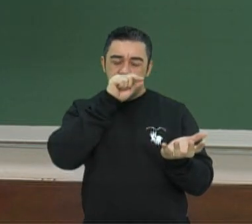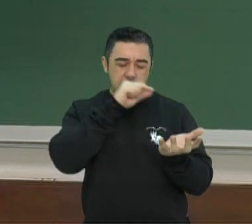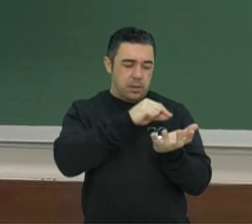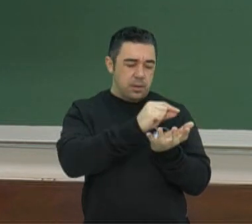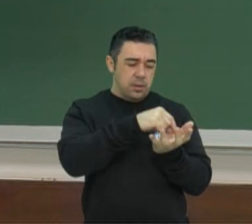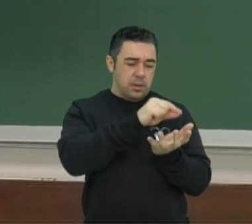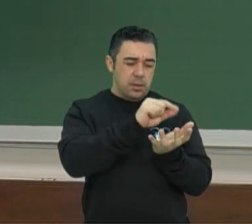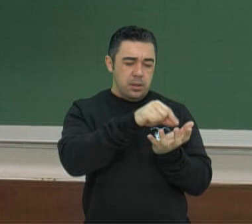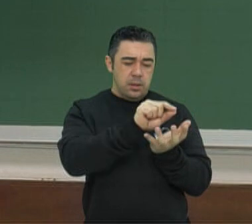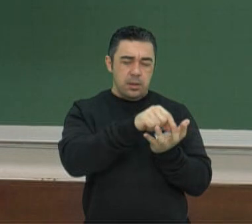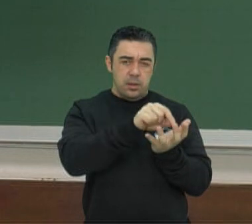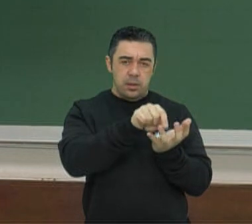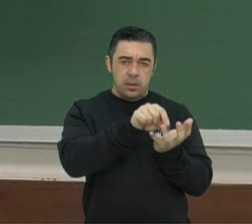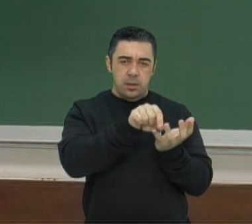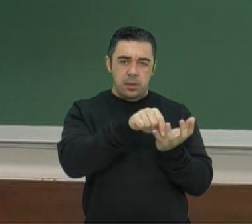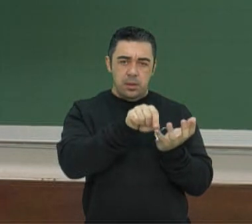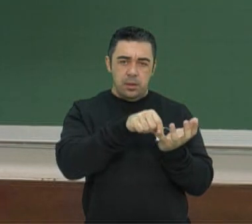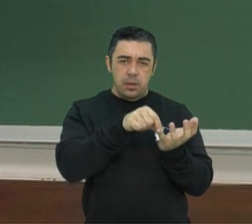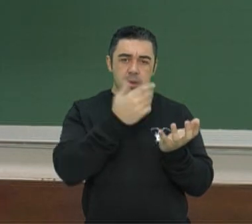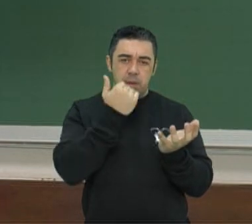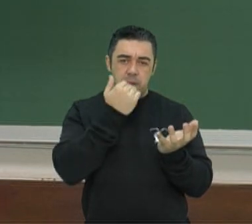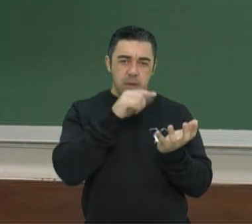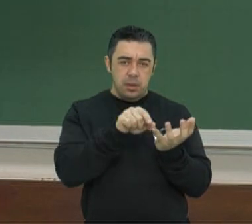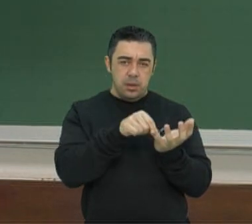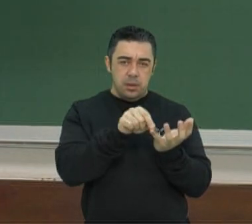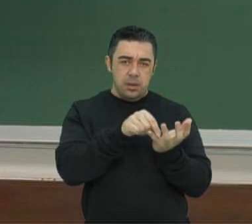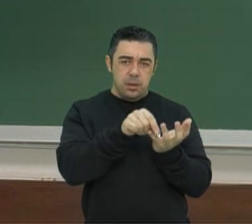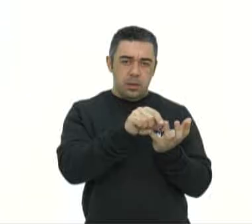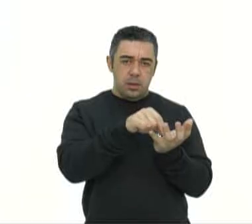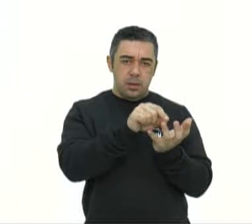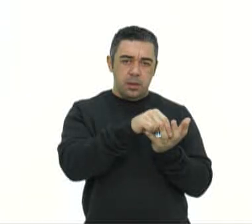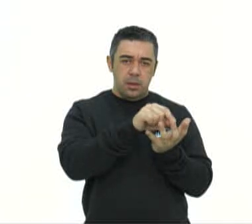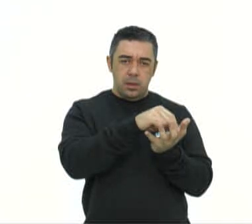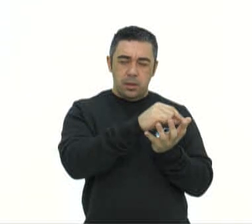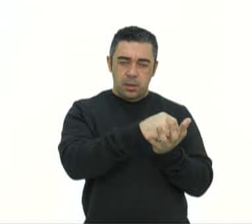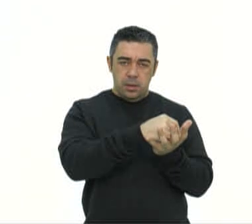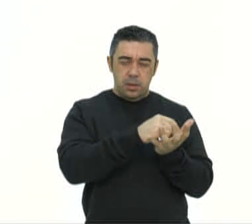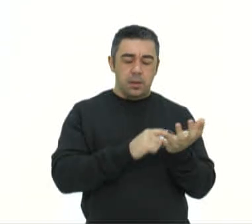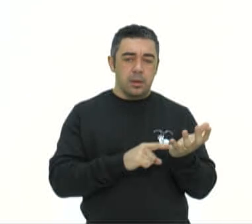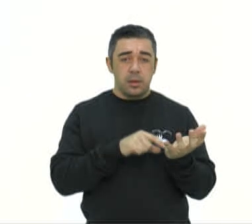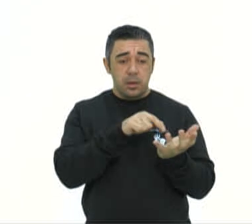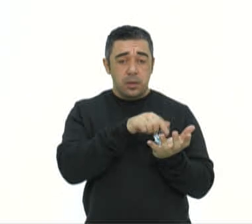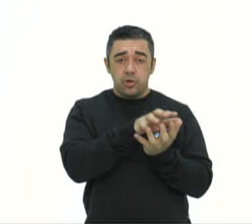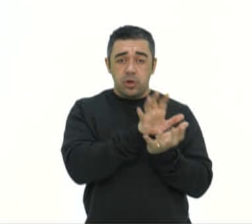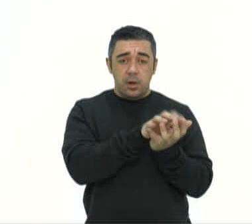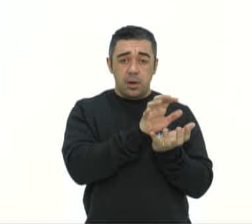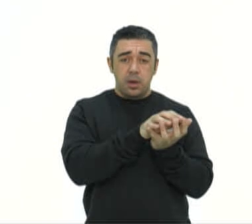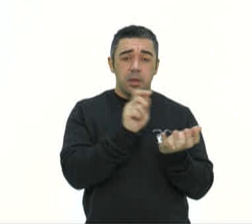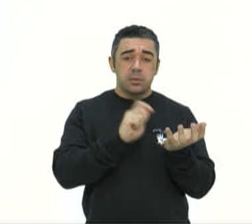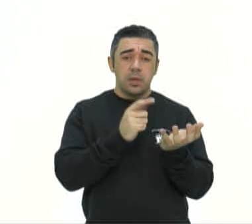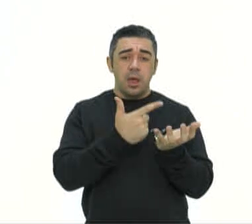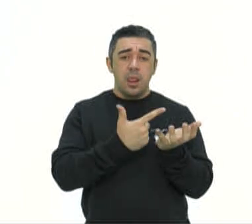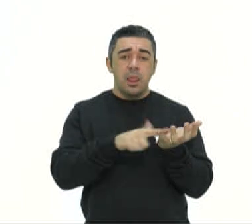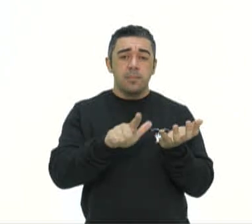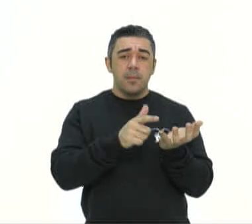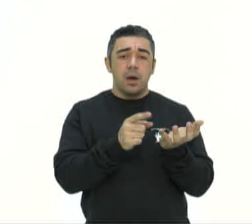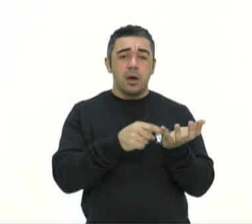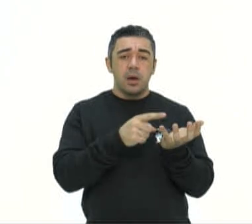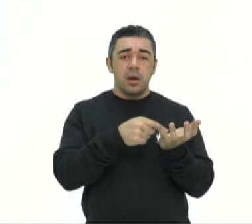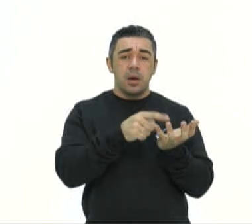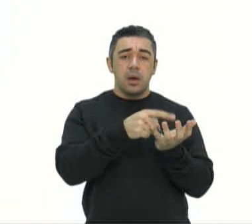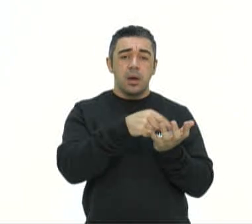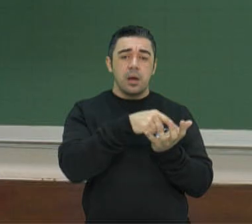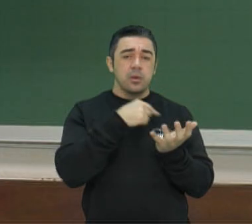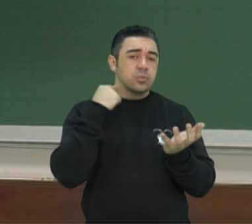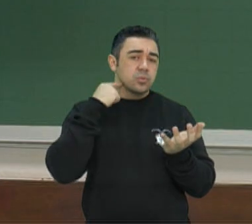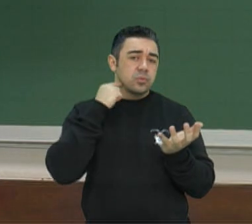a ave ganha alimento, porque ela está lá comendo o resto dos alimentos do dente do jacaré. E o jacaré ganha um dentista ali, né? Tá tirando, então, essas